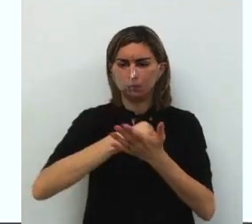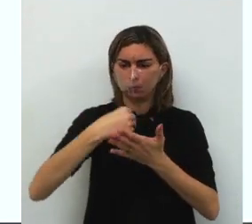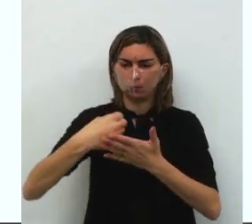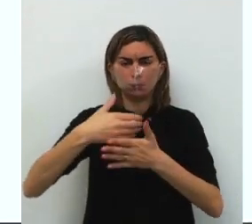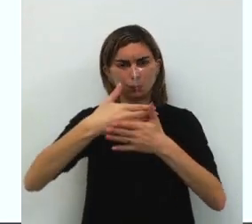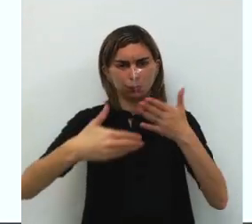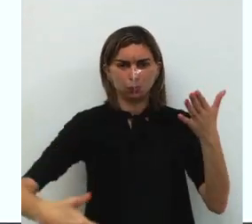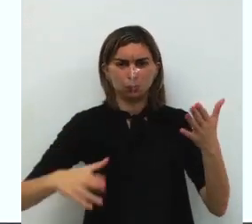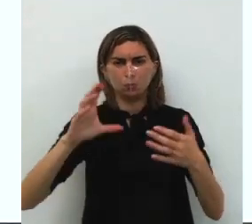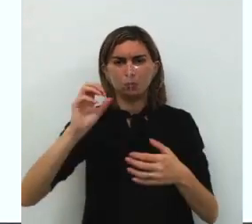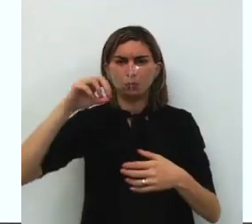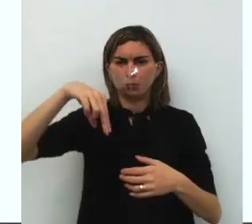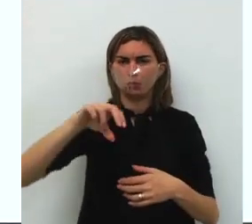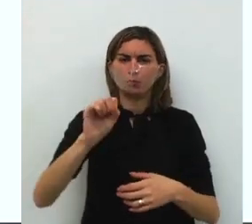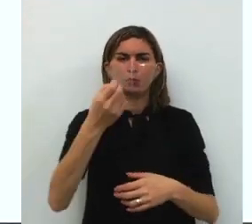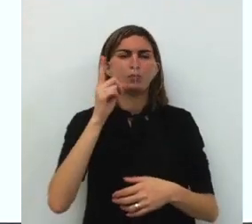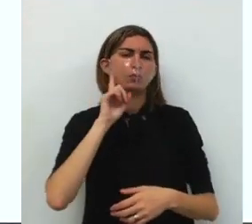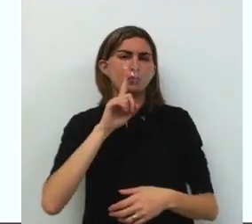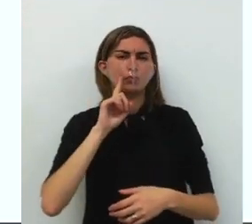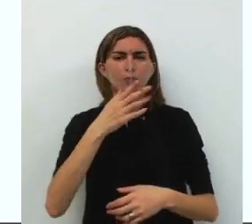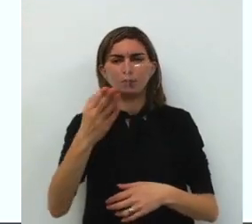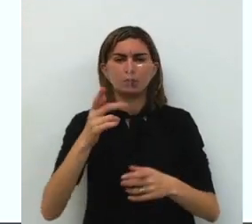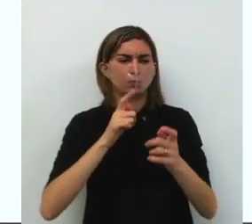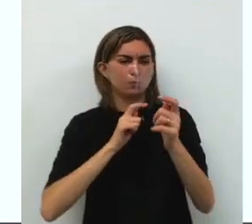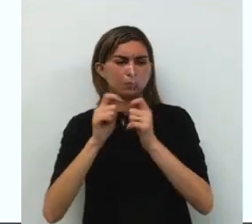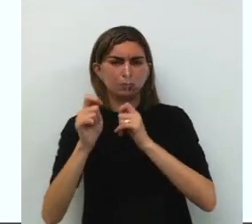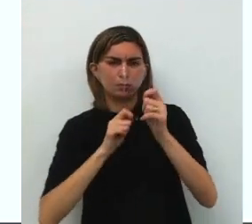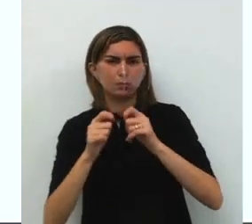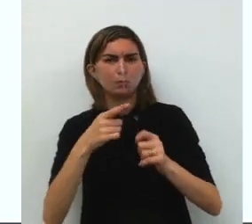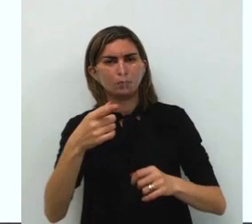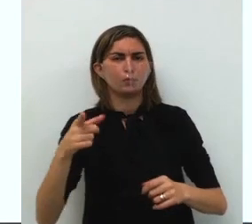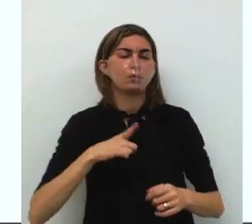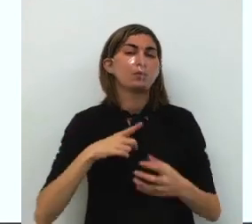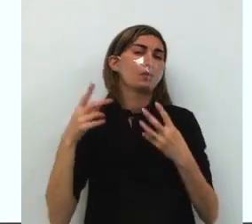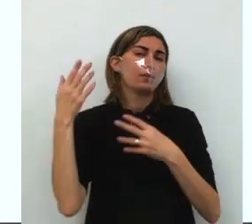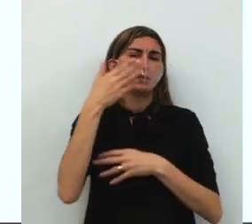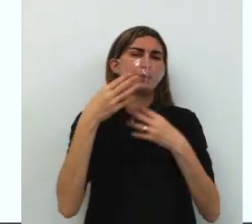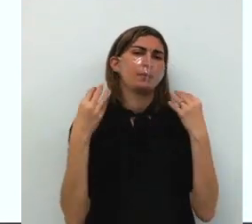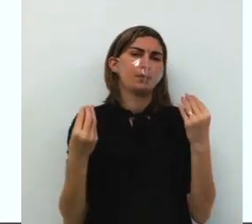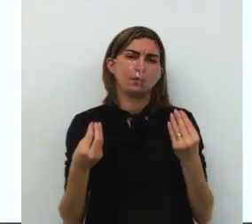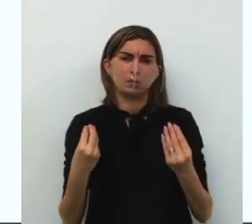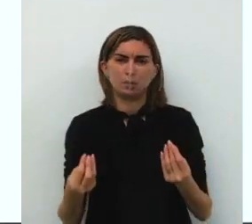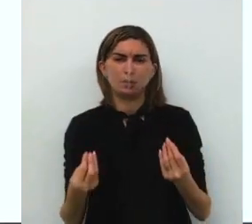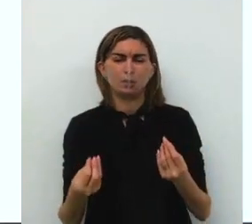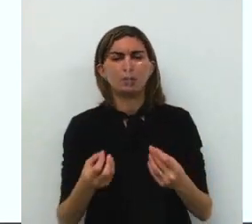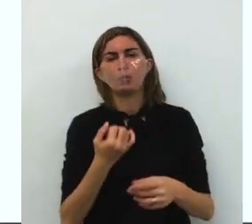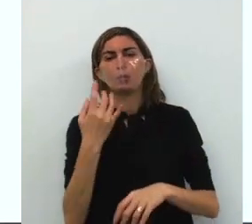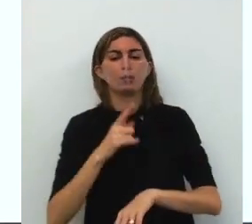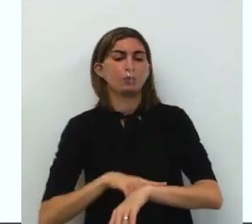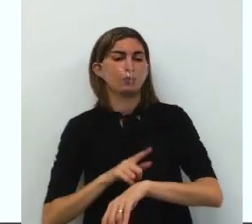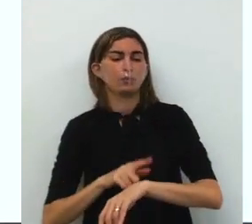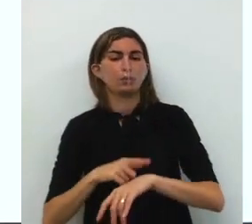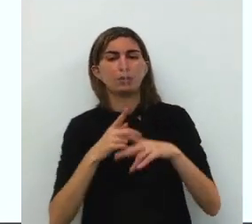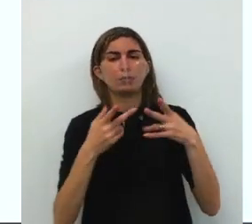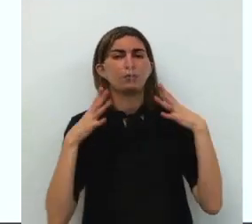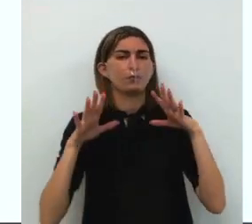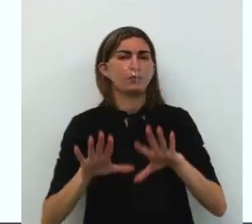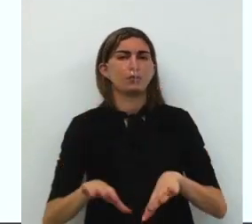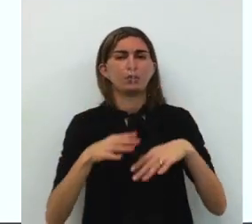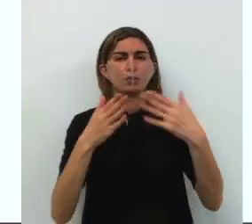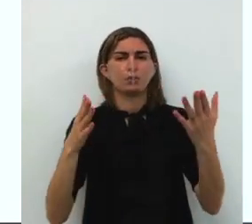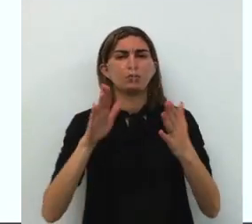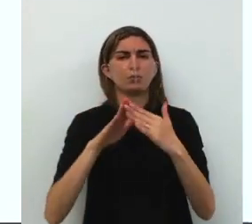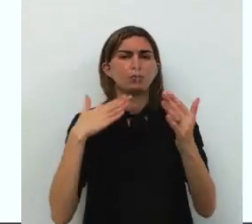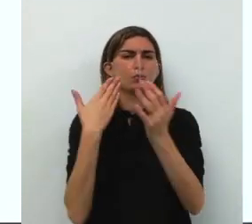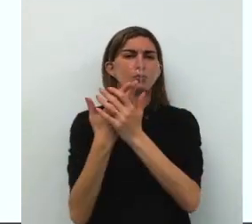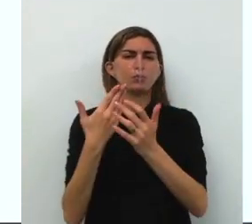consulado dos Estados Unidos da América e você vai ser entrevistado. Você quer ir lá para quê? Quanto tempo você vai passar?